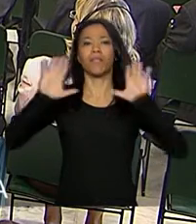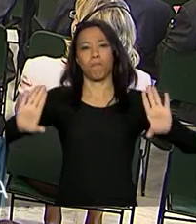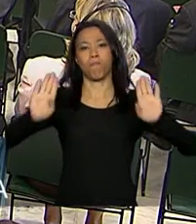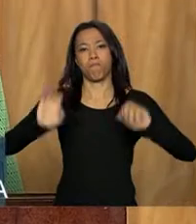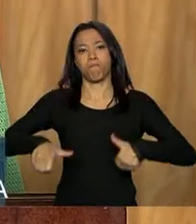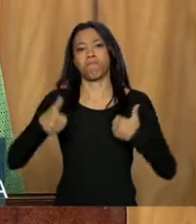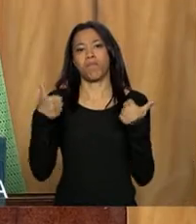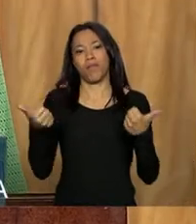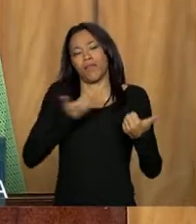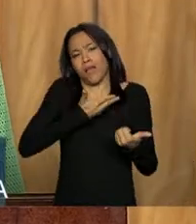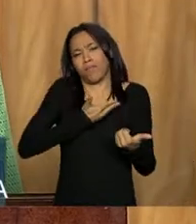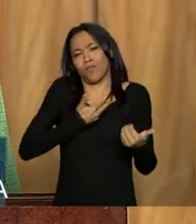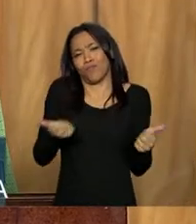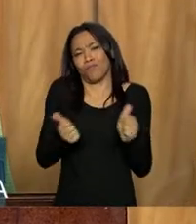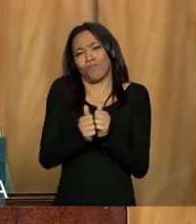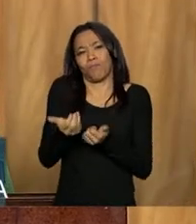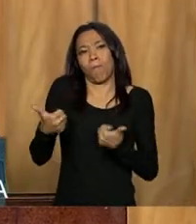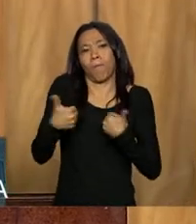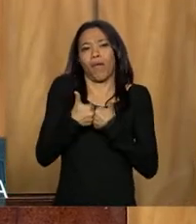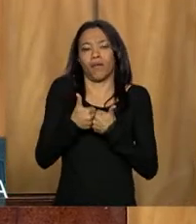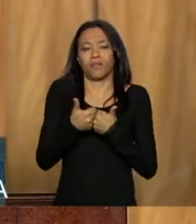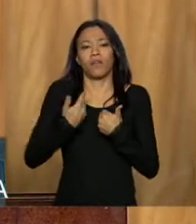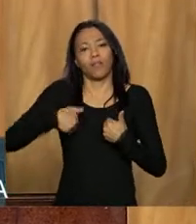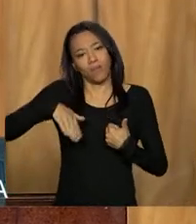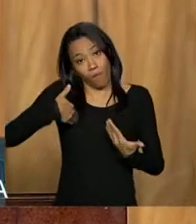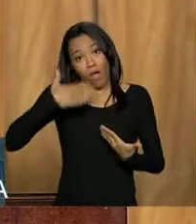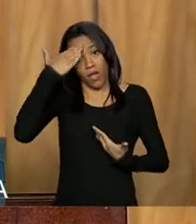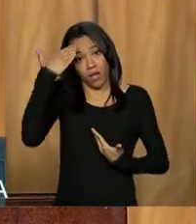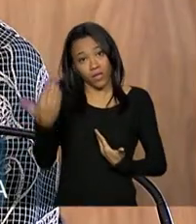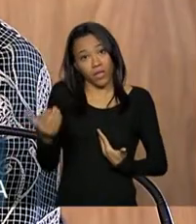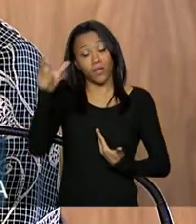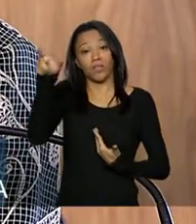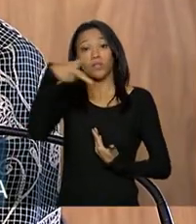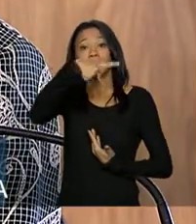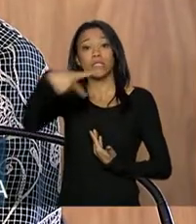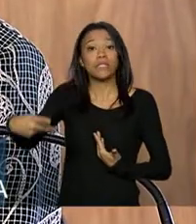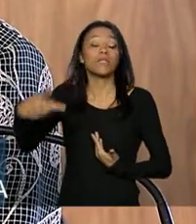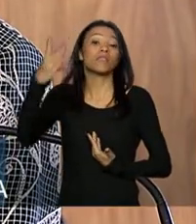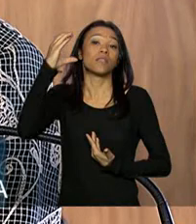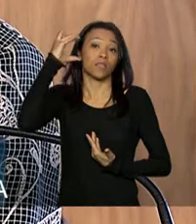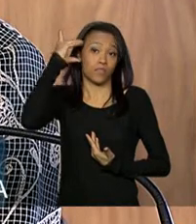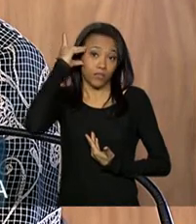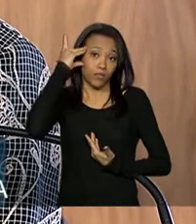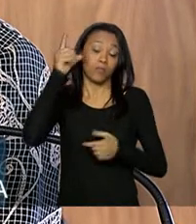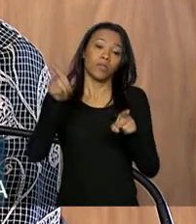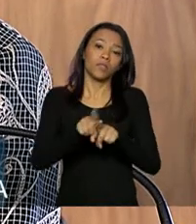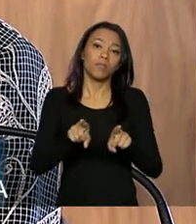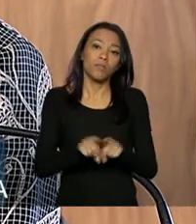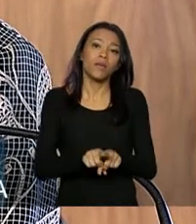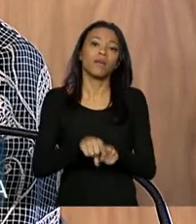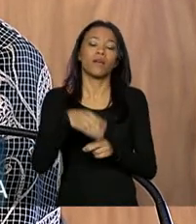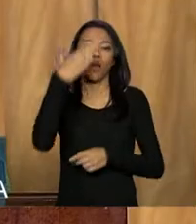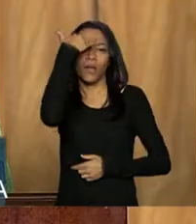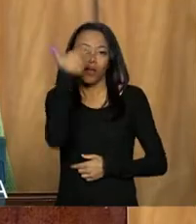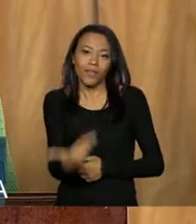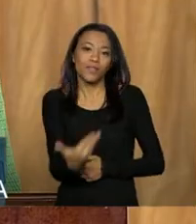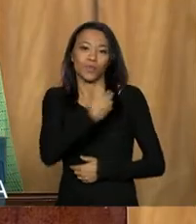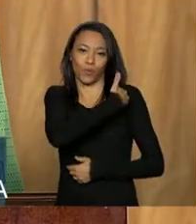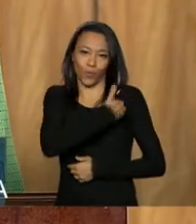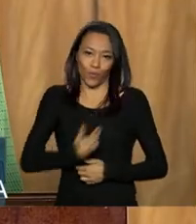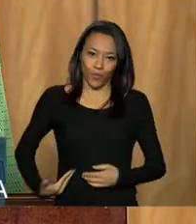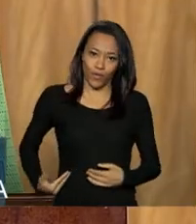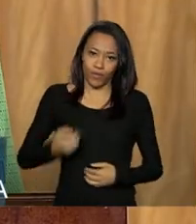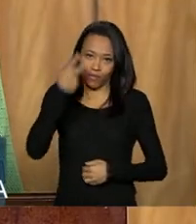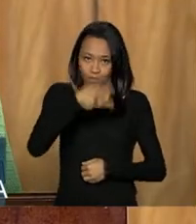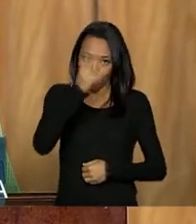melhor e nos tornaremos amigos mais próximos. Agradeço à senhora presidenta Dilma e ao governo